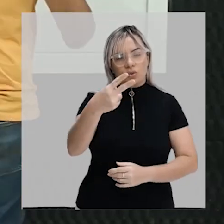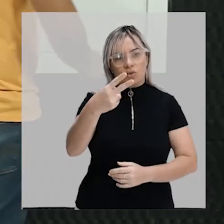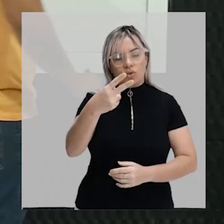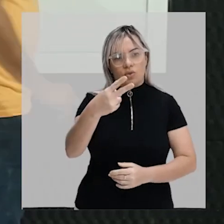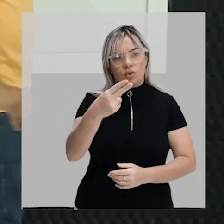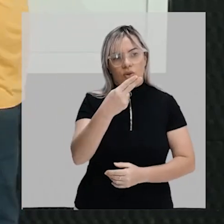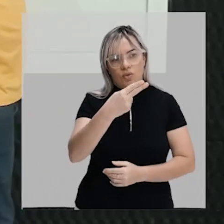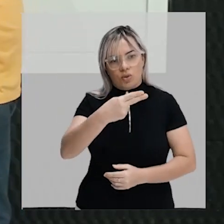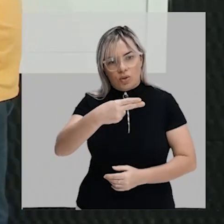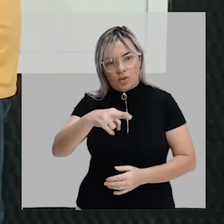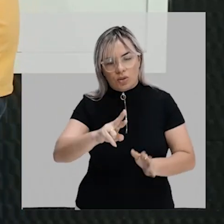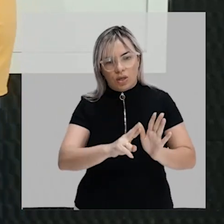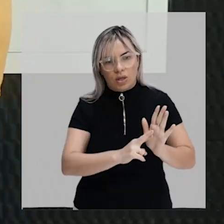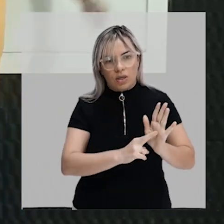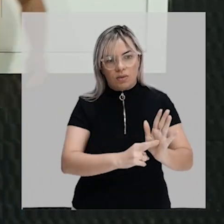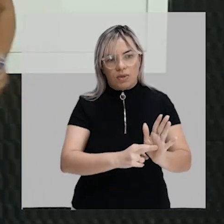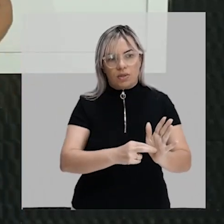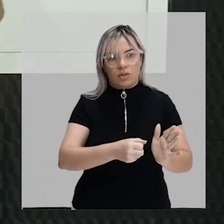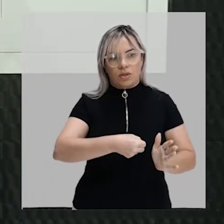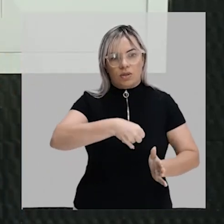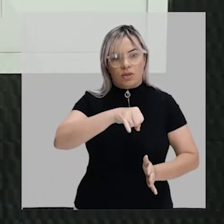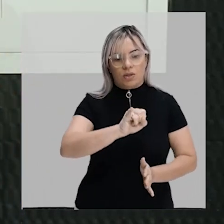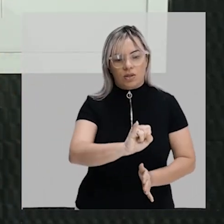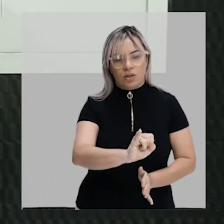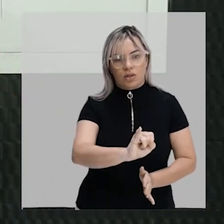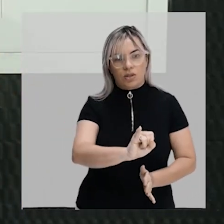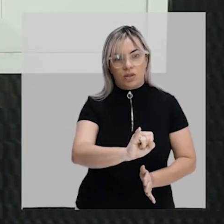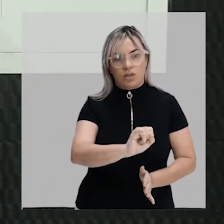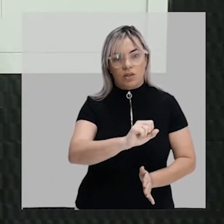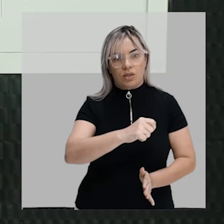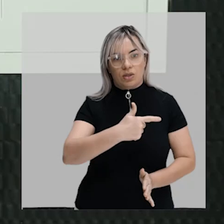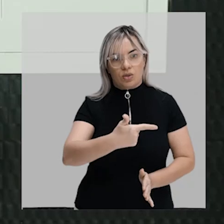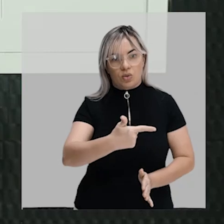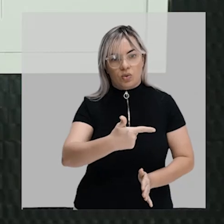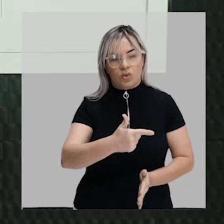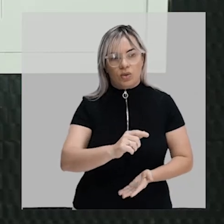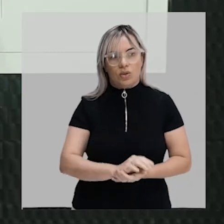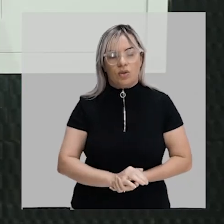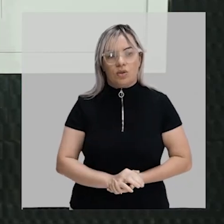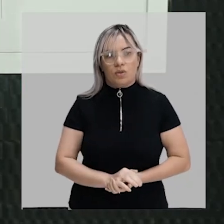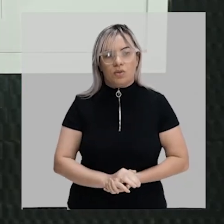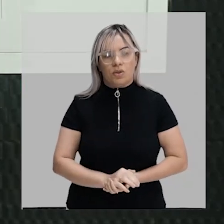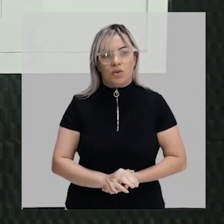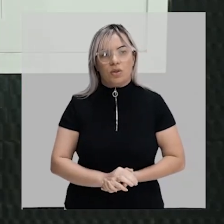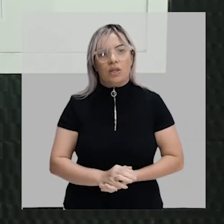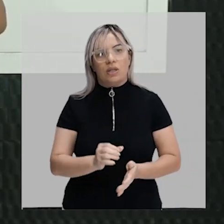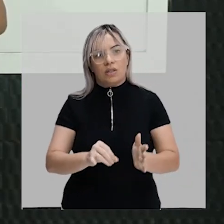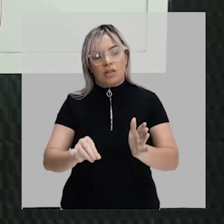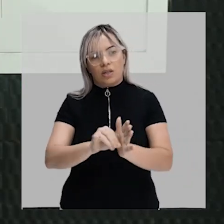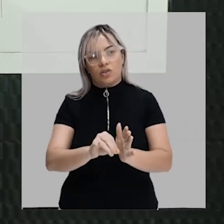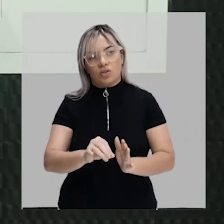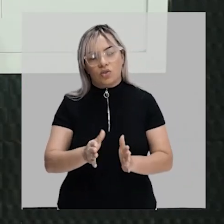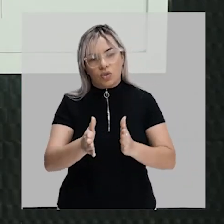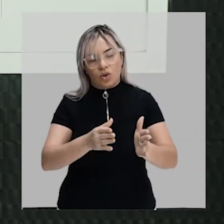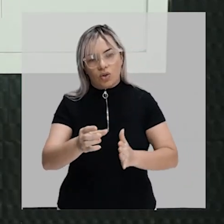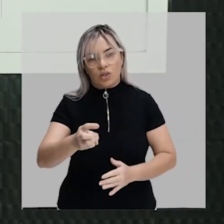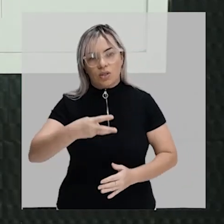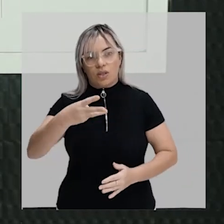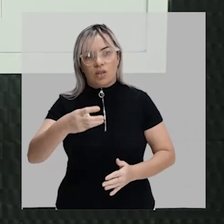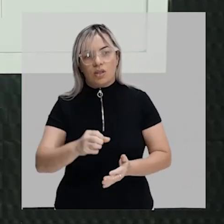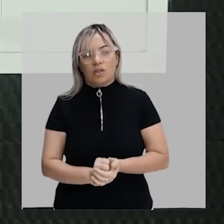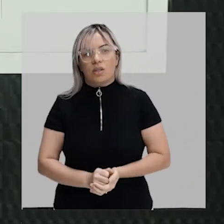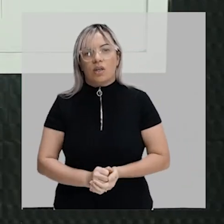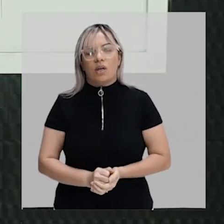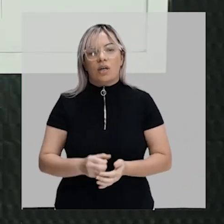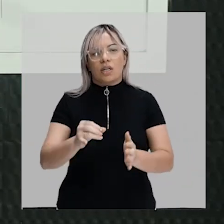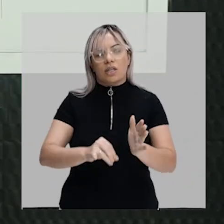eu coloquei aqui um n né então a identidade de ordem 2 identidade de ordem 3 identidade ordem 4